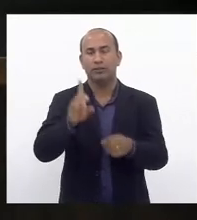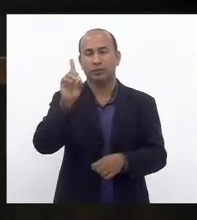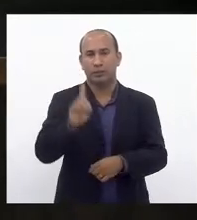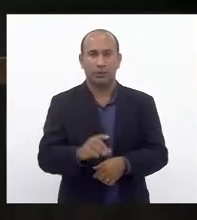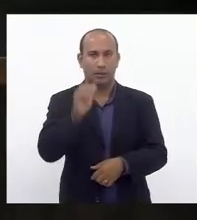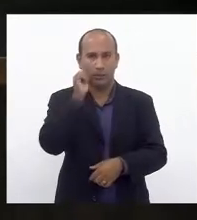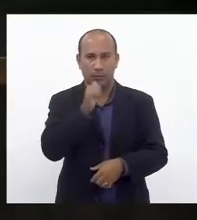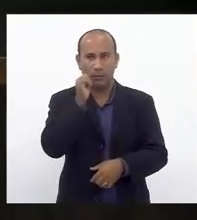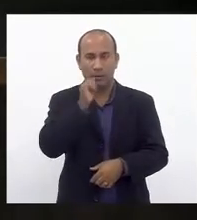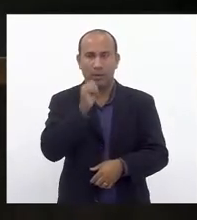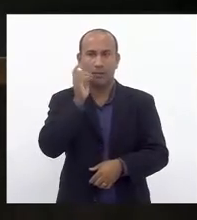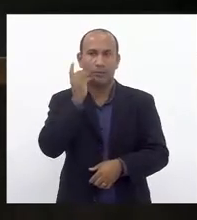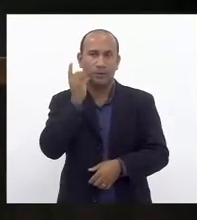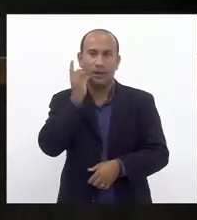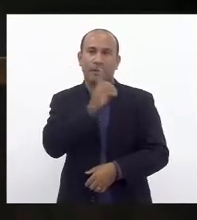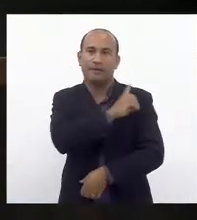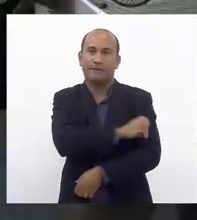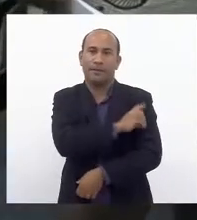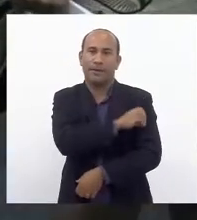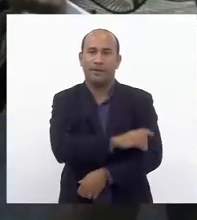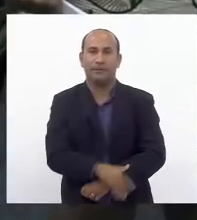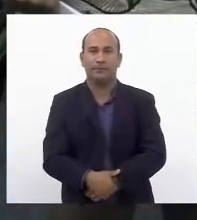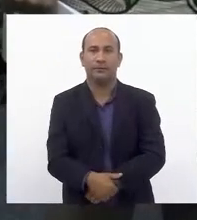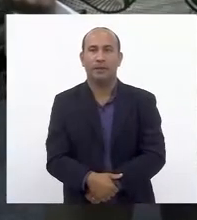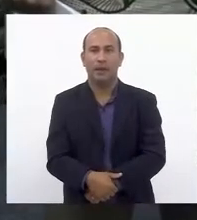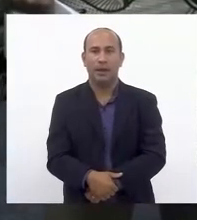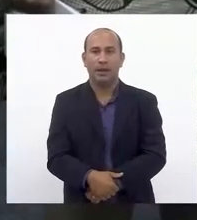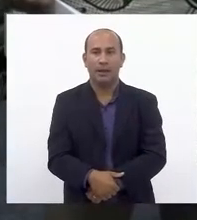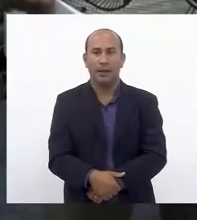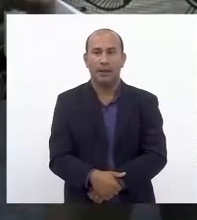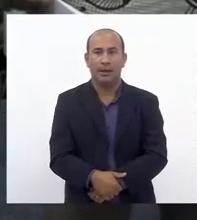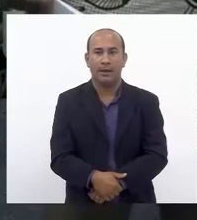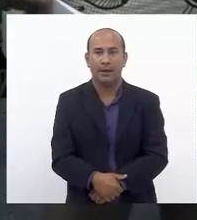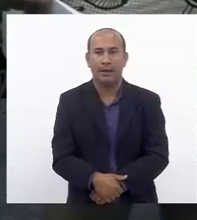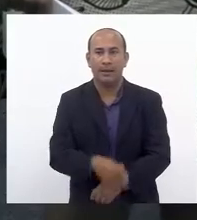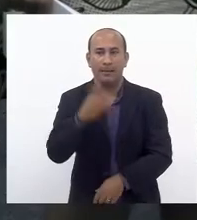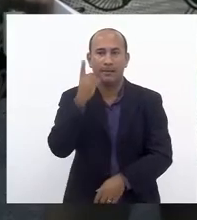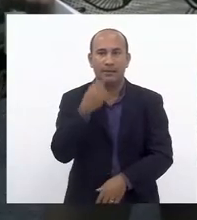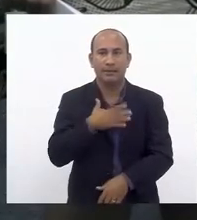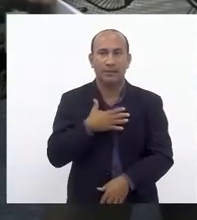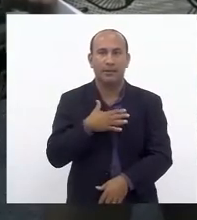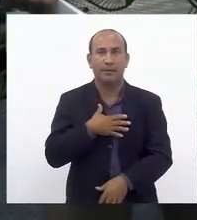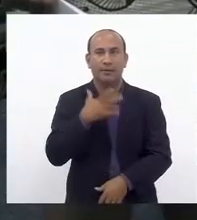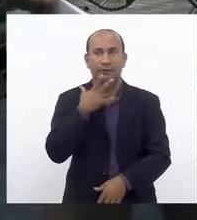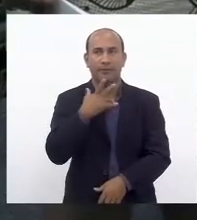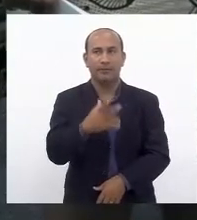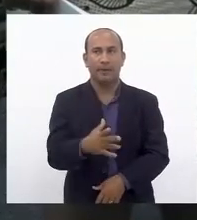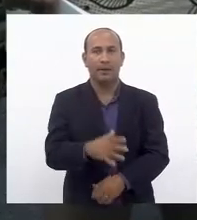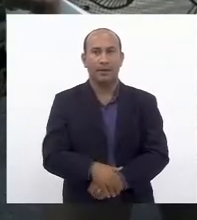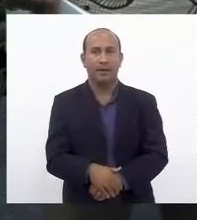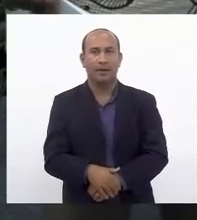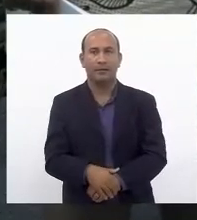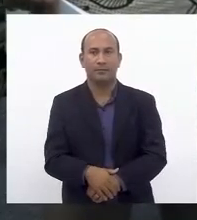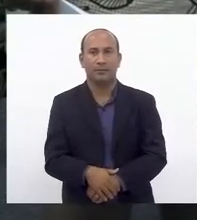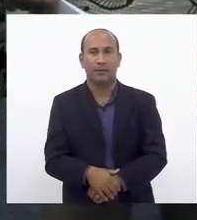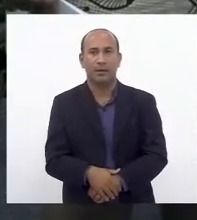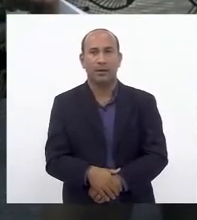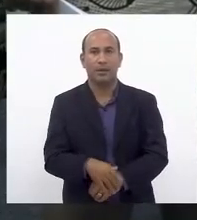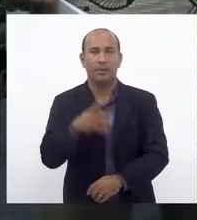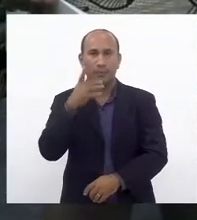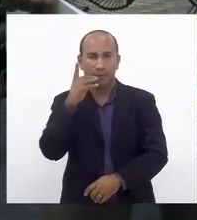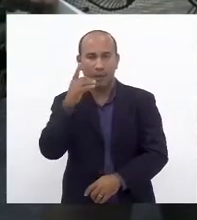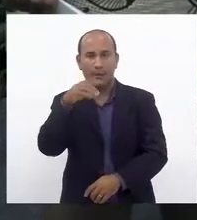a deputada enfermeira Rejane. Senhora presidenta, eu faço das palavras da deputada